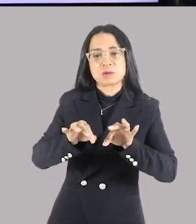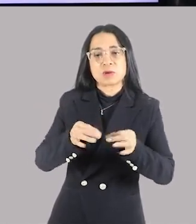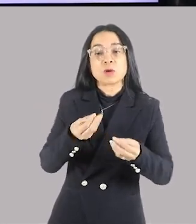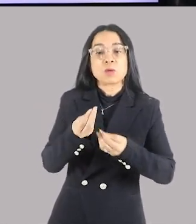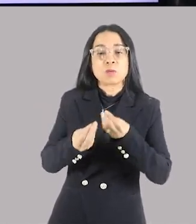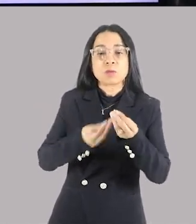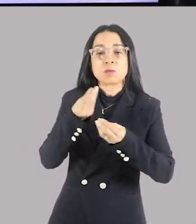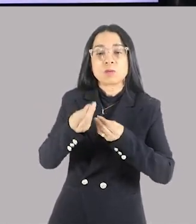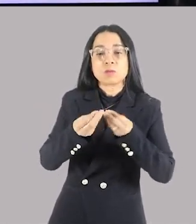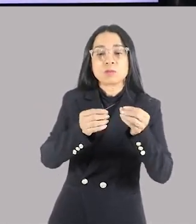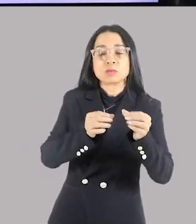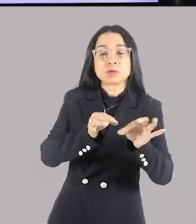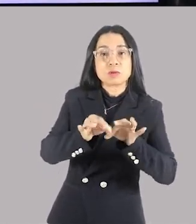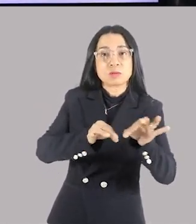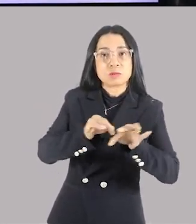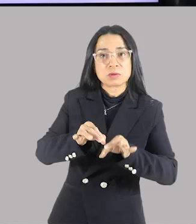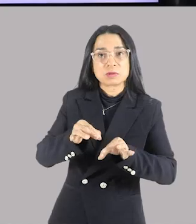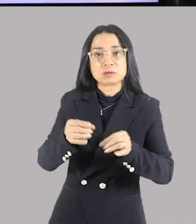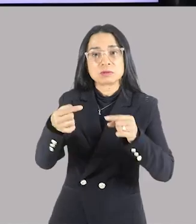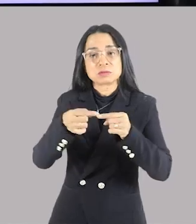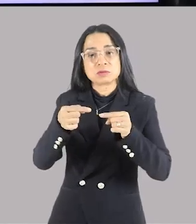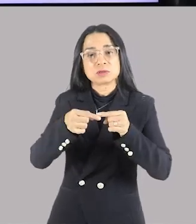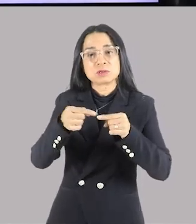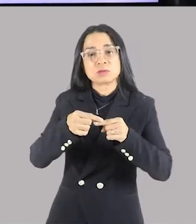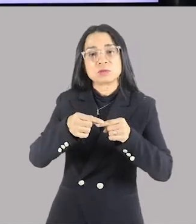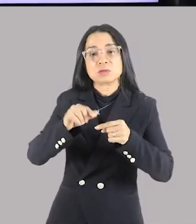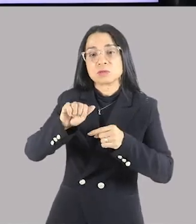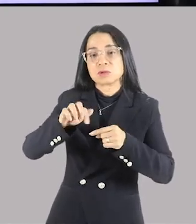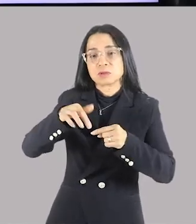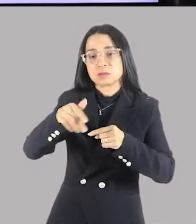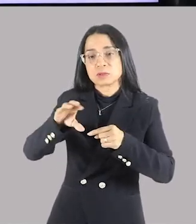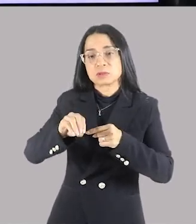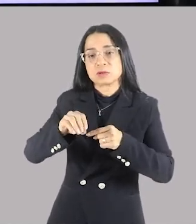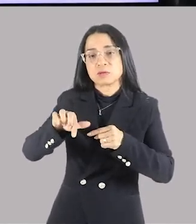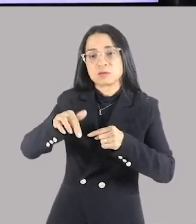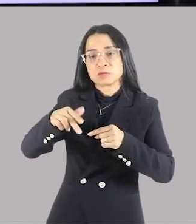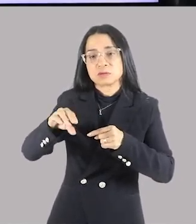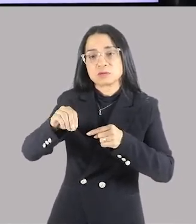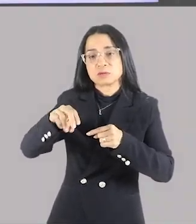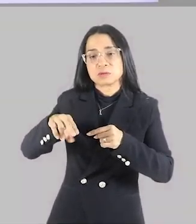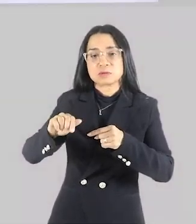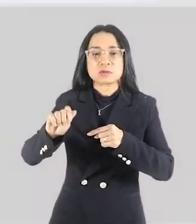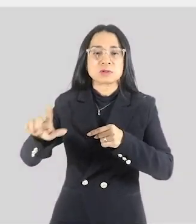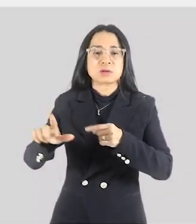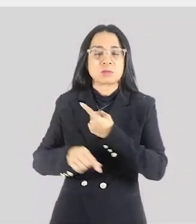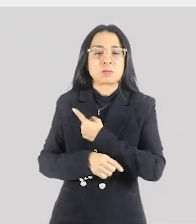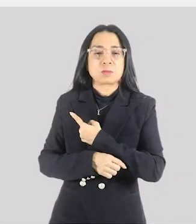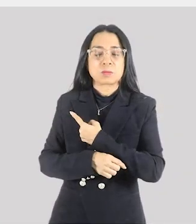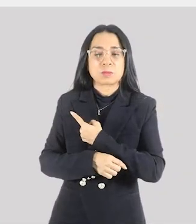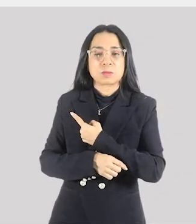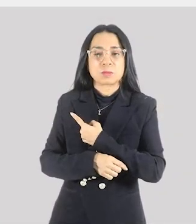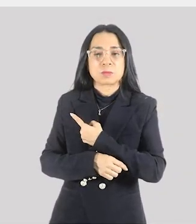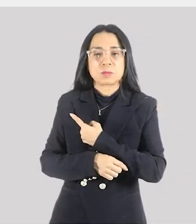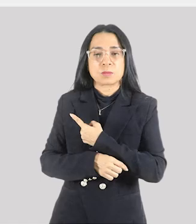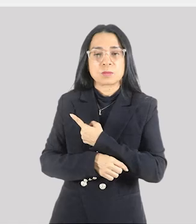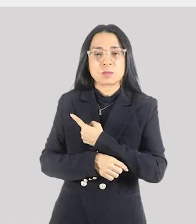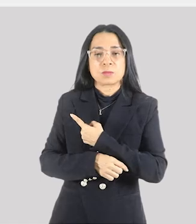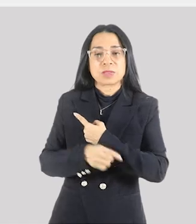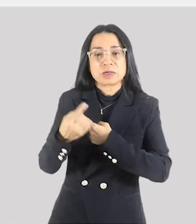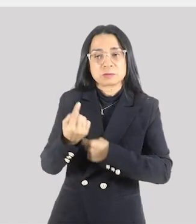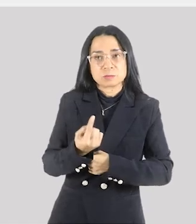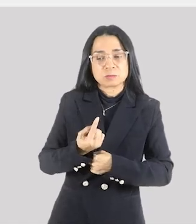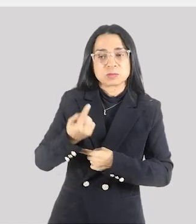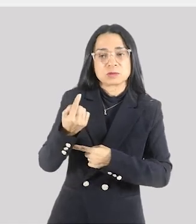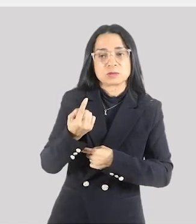os órgãos quanto à atuação funcional, singular ou impessoal ou colegiada. Quando tratamos